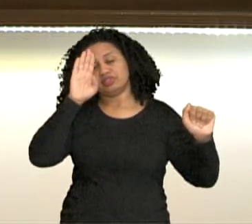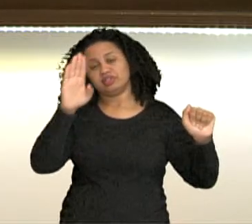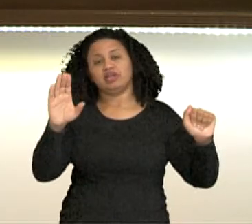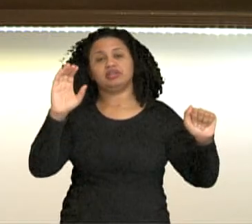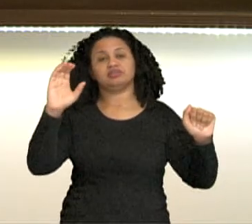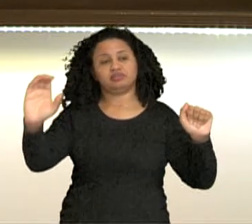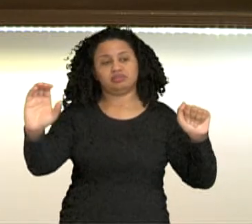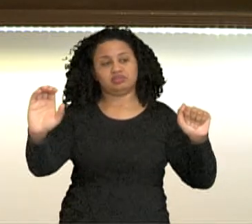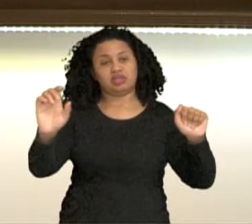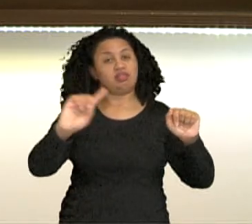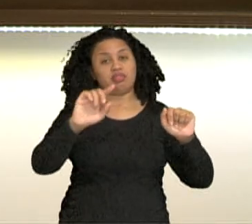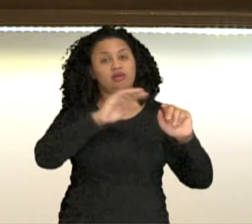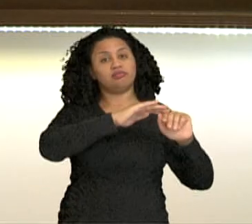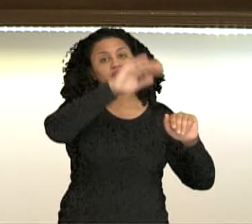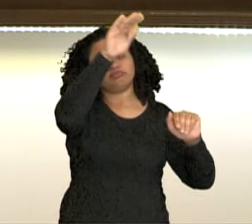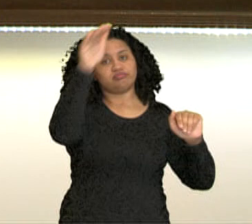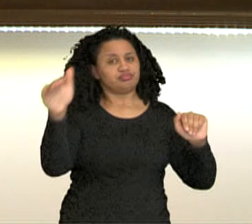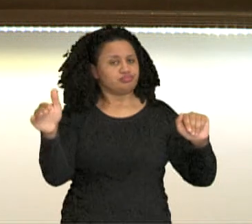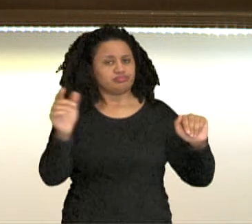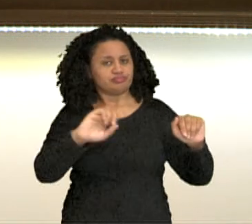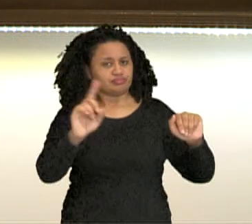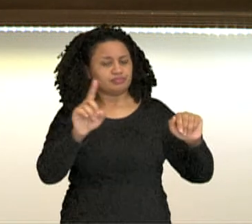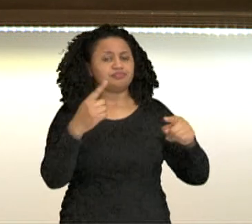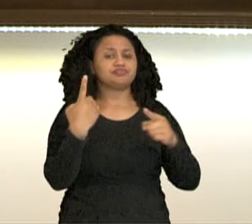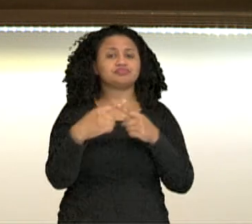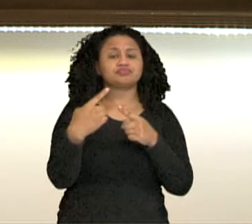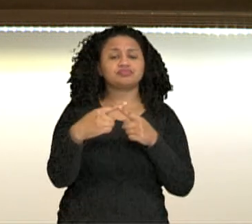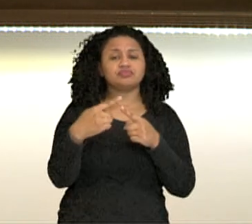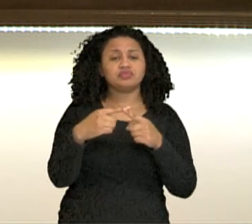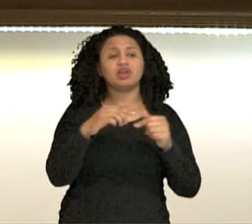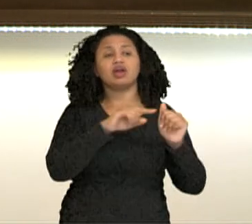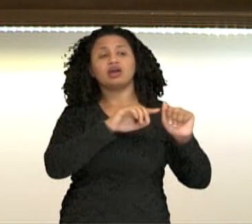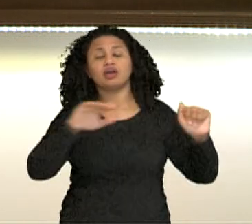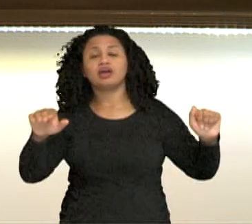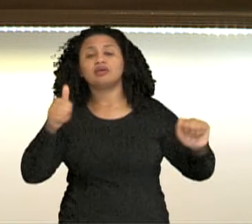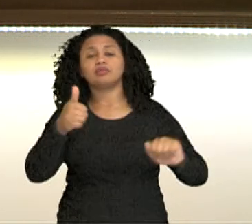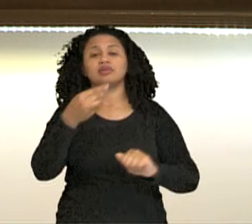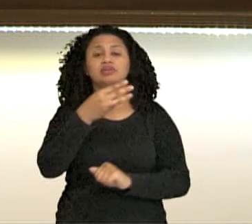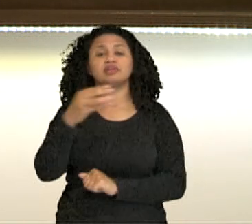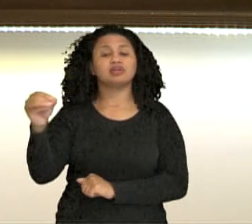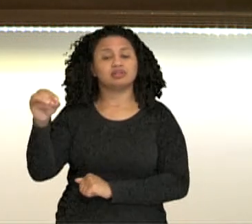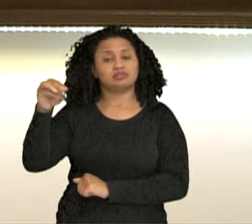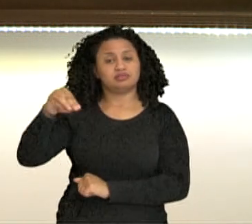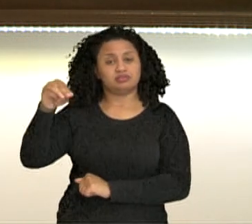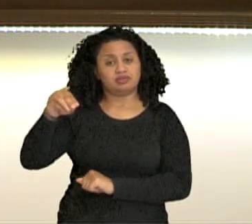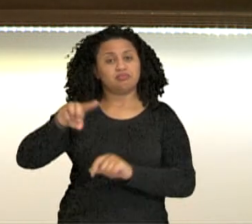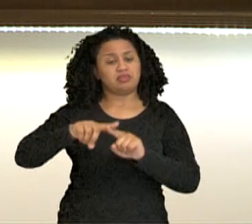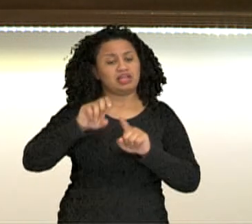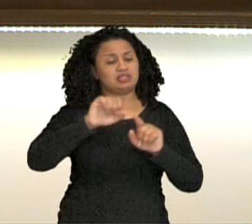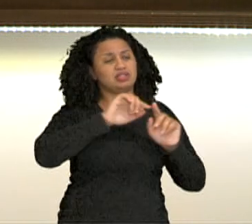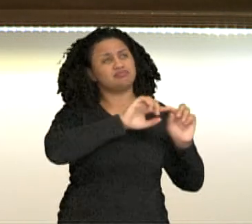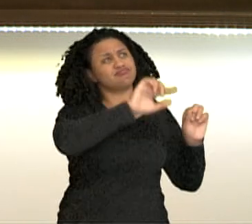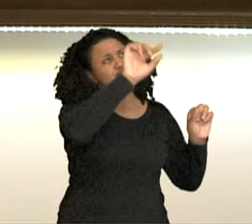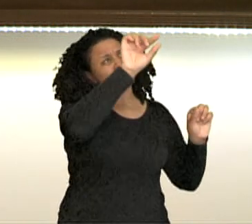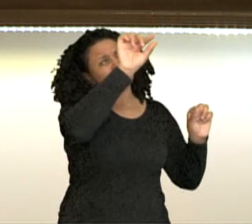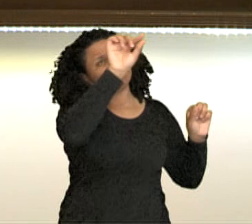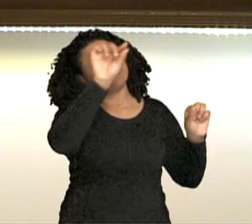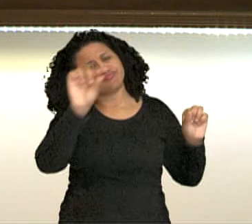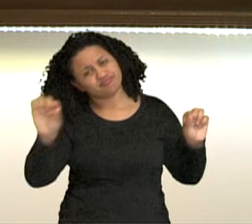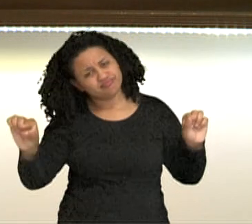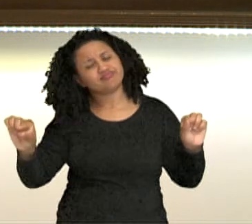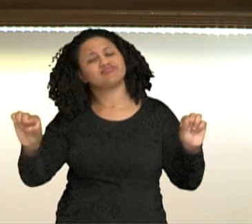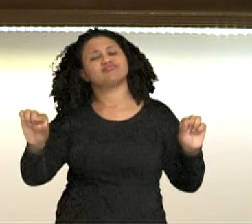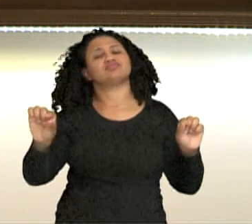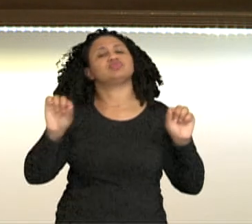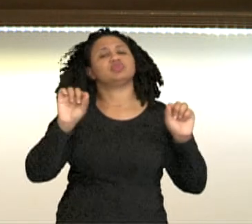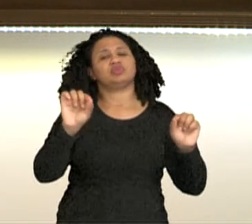sem passar por B. Por quê? Porque ele vai andar 1.300 metros. E se ele resolver subir a rua,